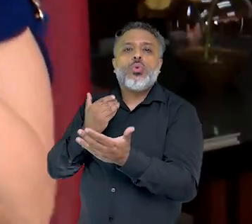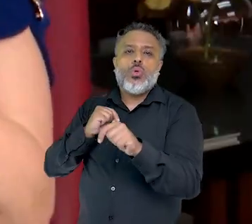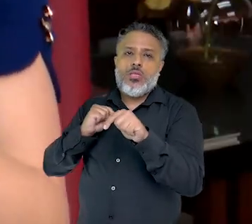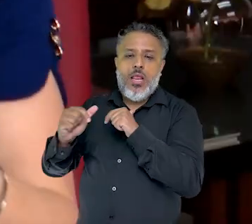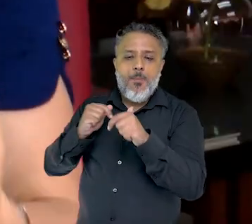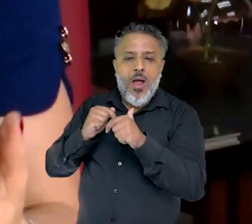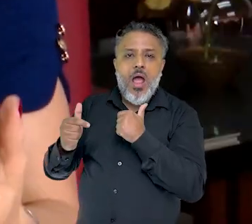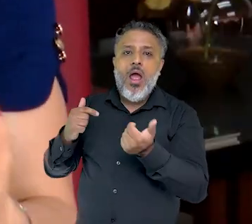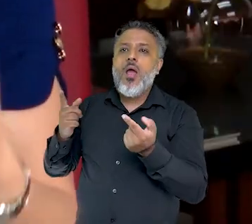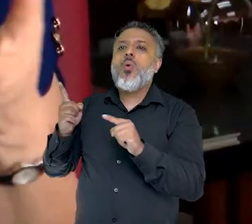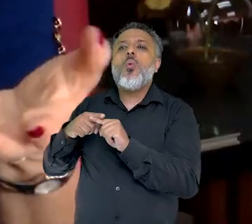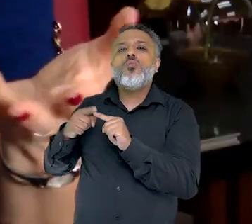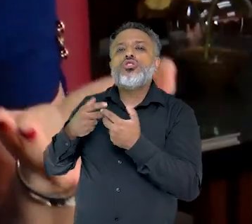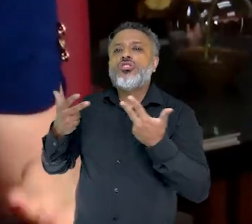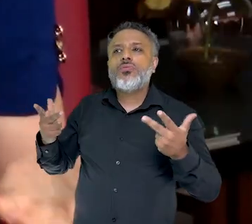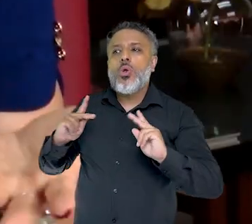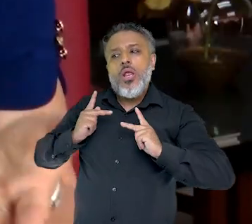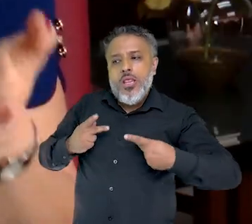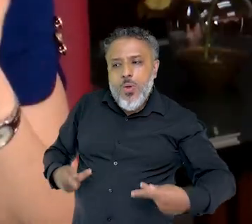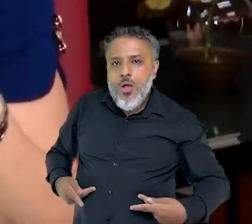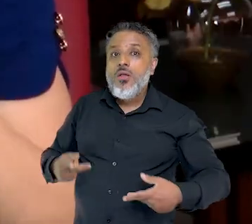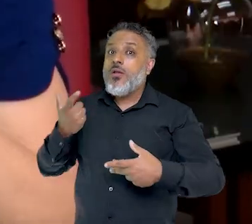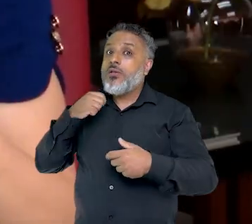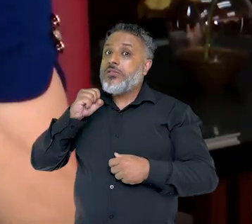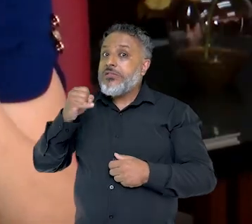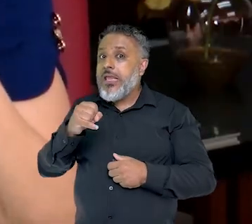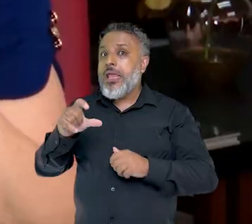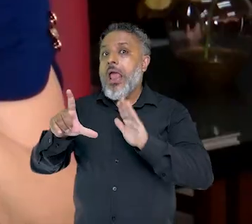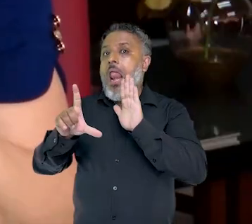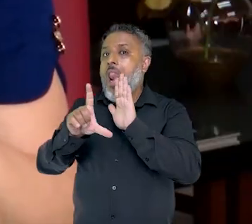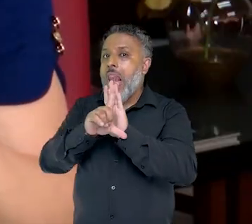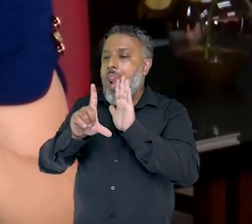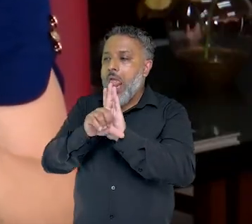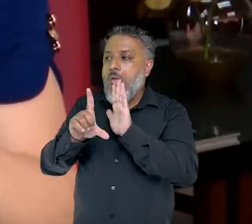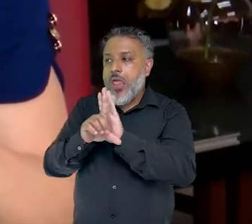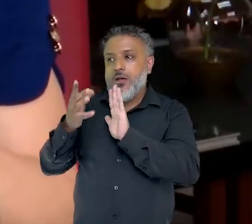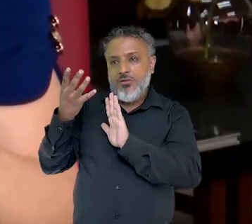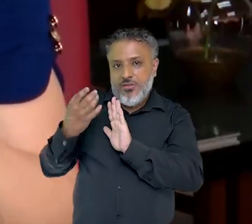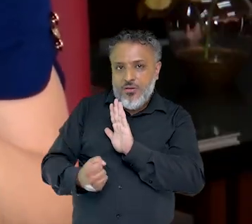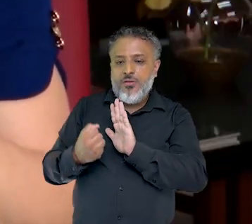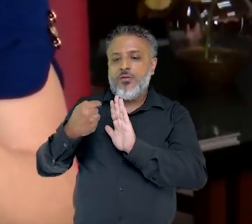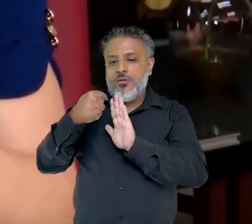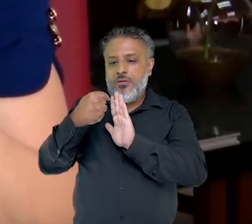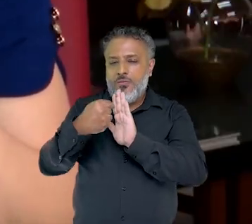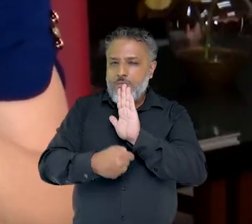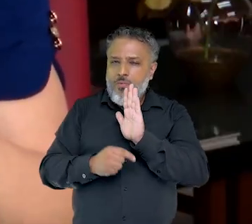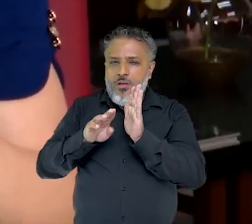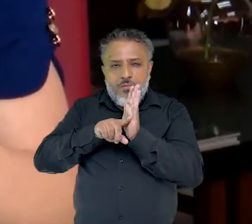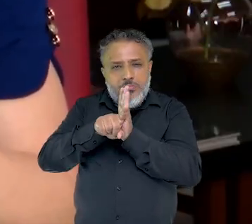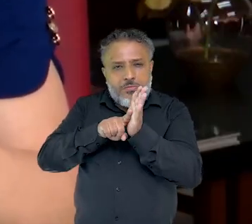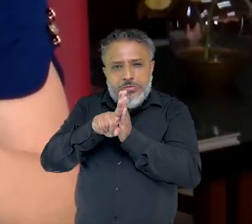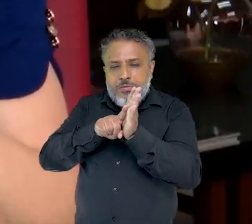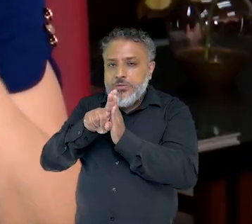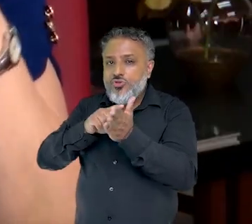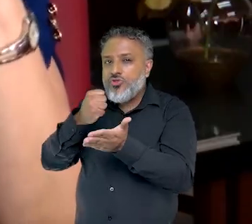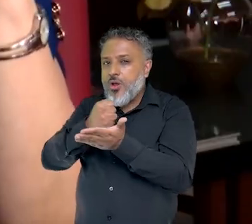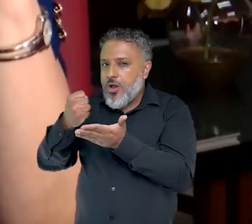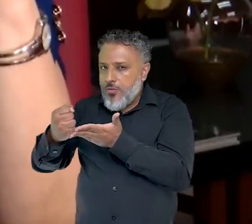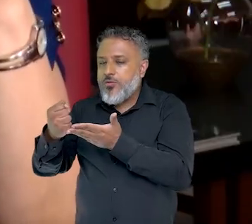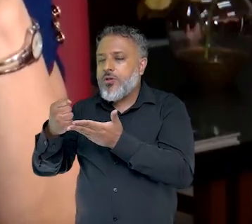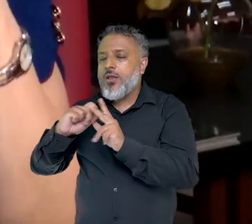por motivos humanitários, se a legislação permitir, porque a gente tem uma questão muito específica em relação a visto por motivos